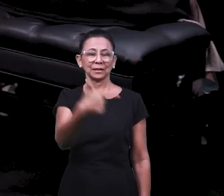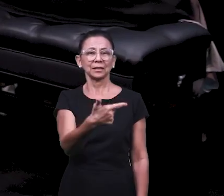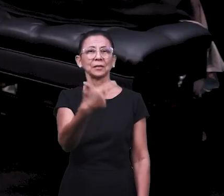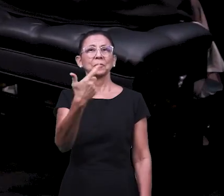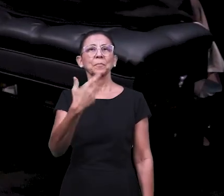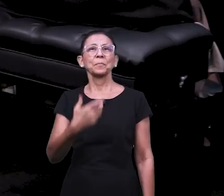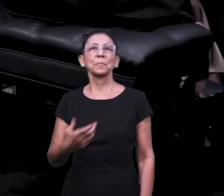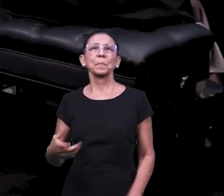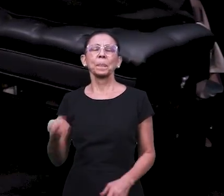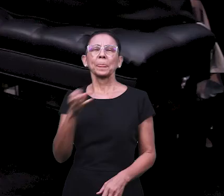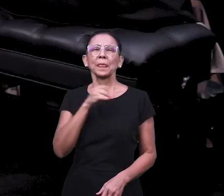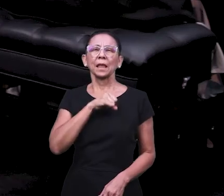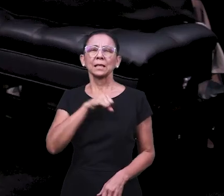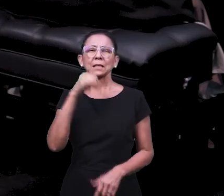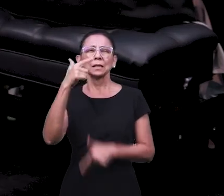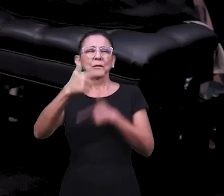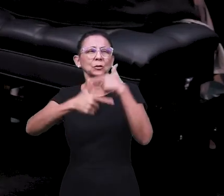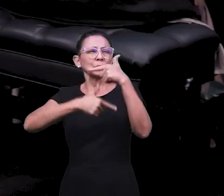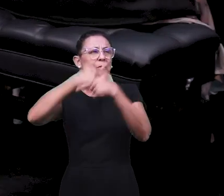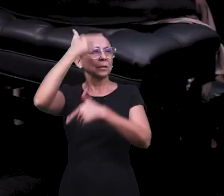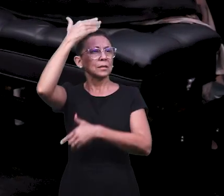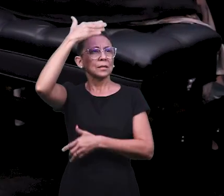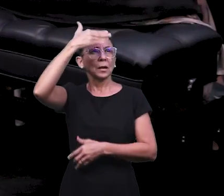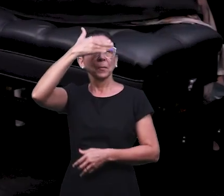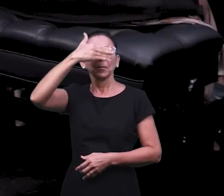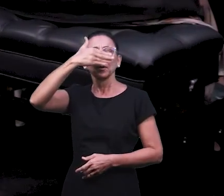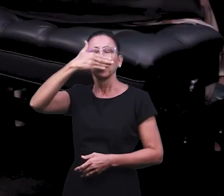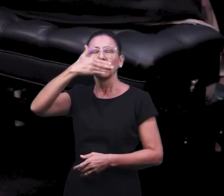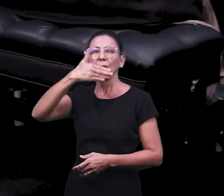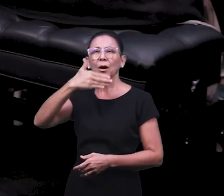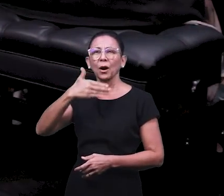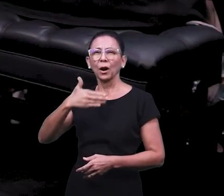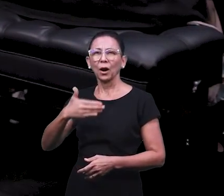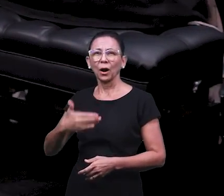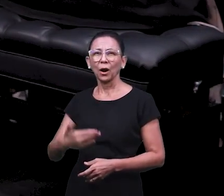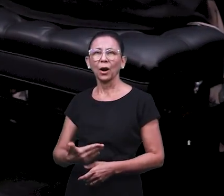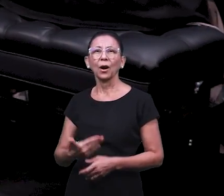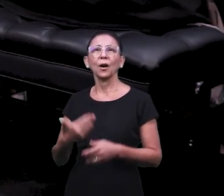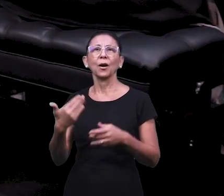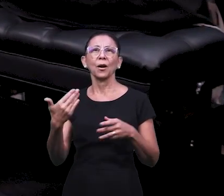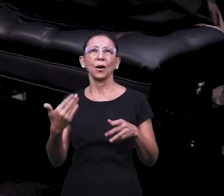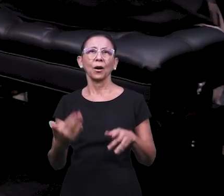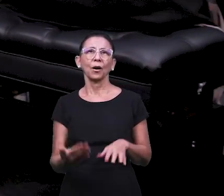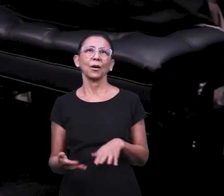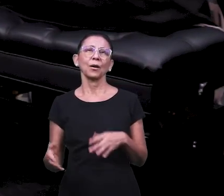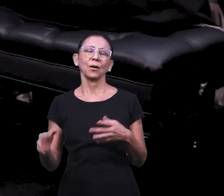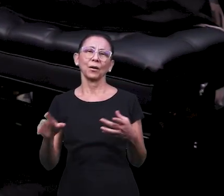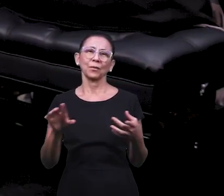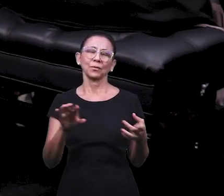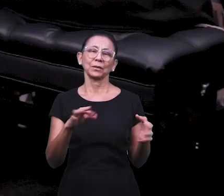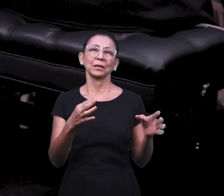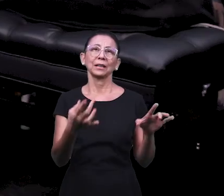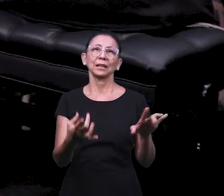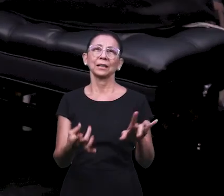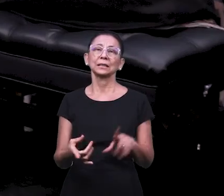Se o gigante se levanta é pra cair,